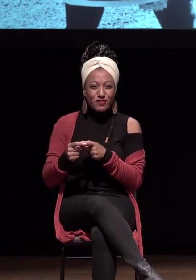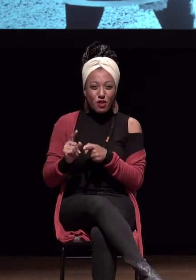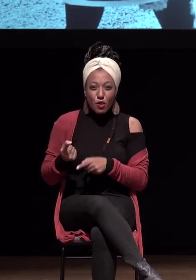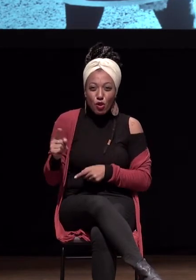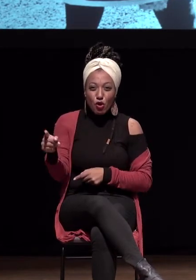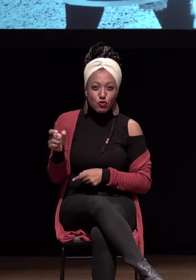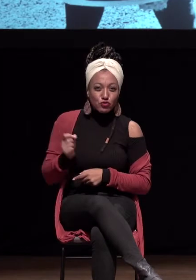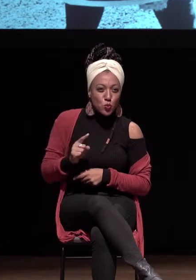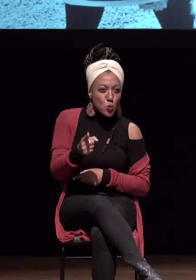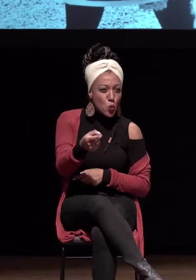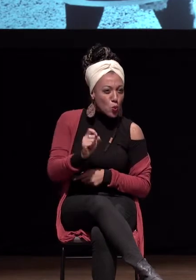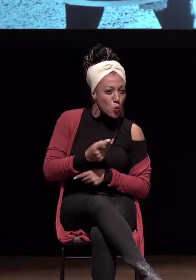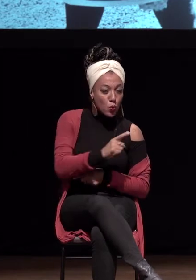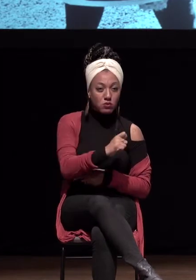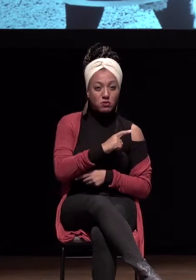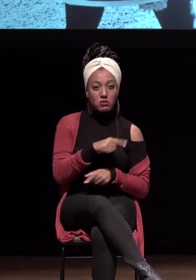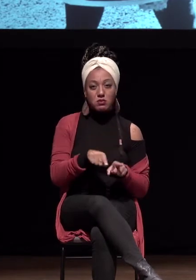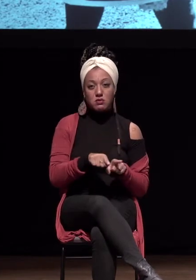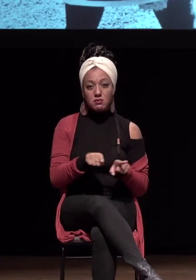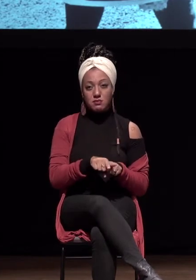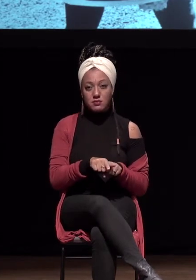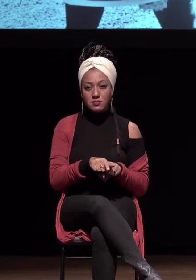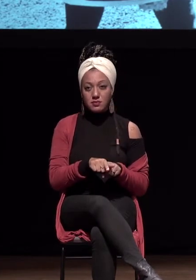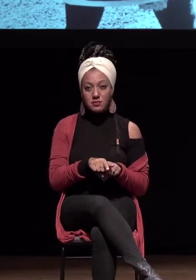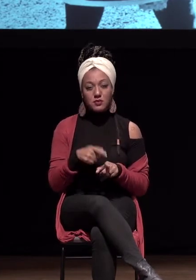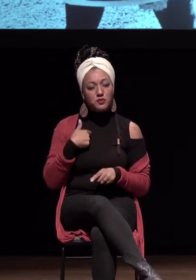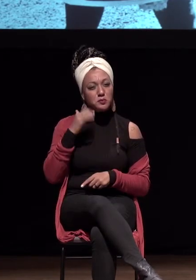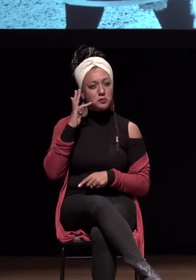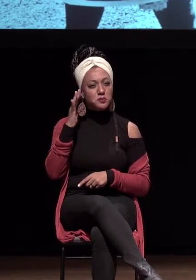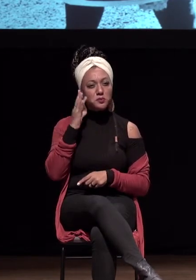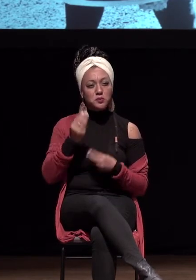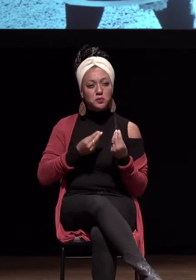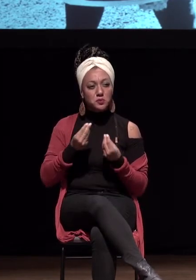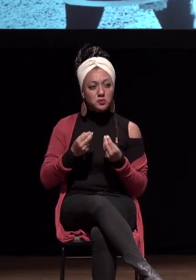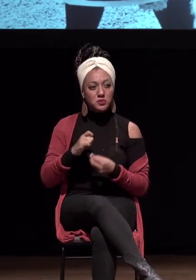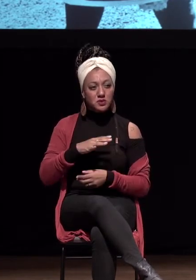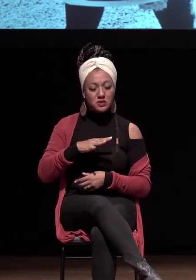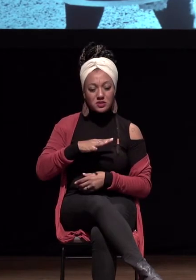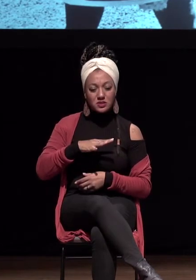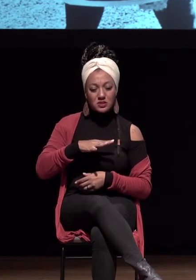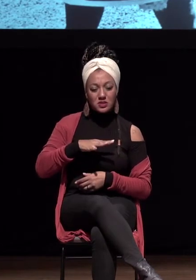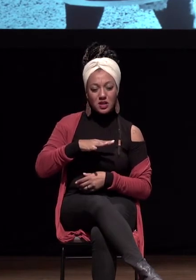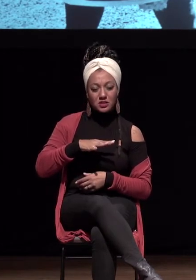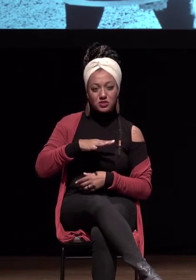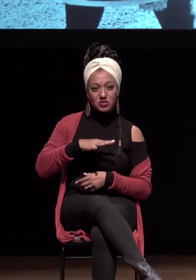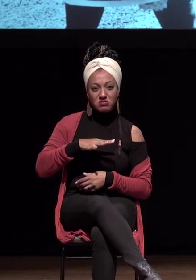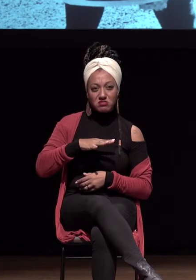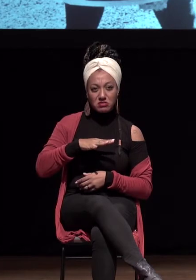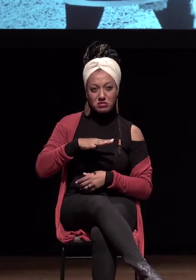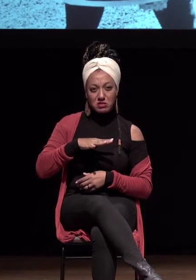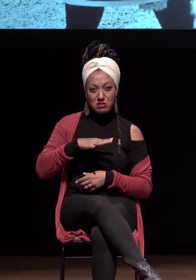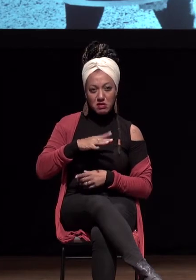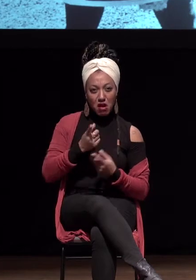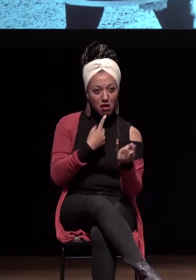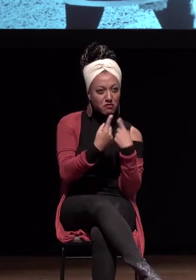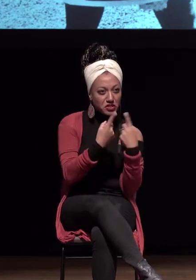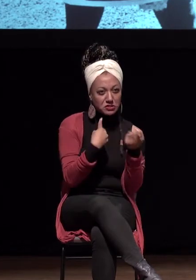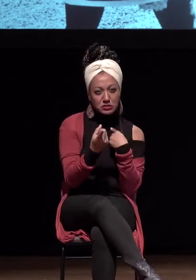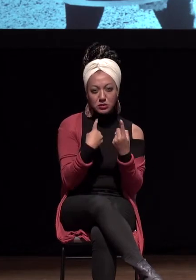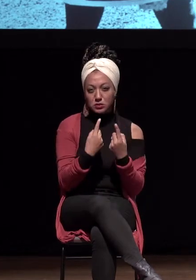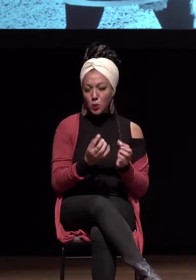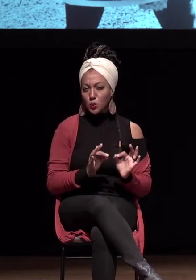em muitas situações, a gente tem uma construção de cidade vista por essas grandes avenidas e por esses centros